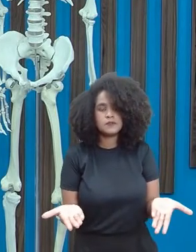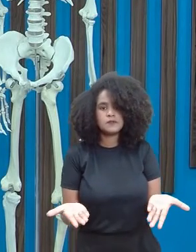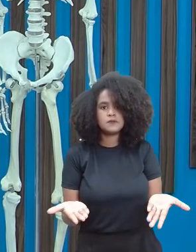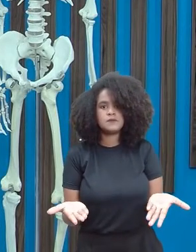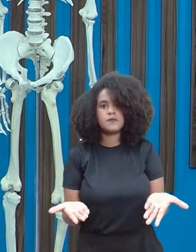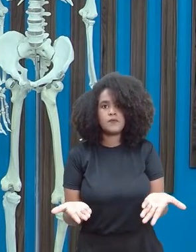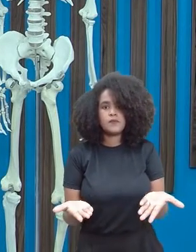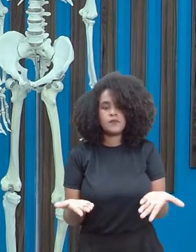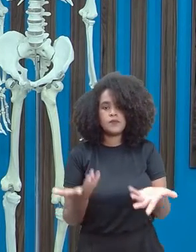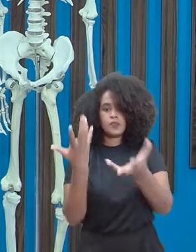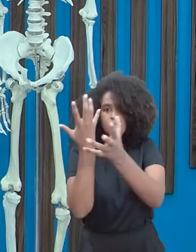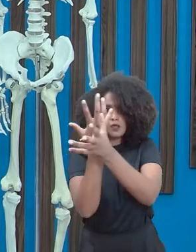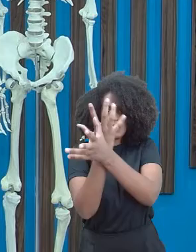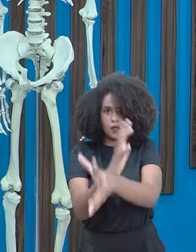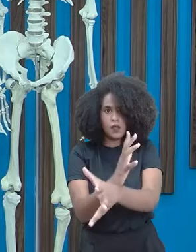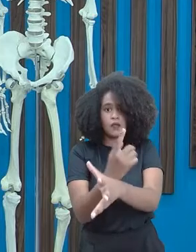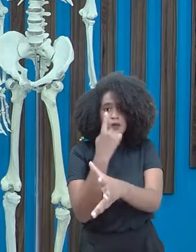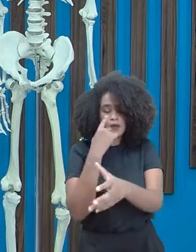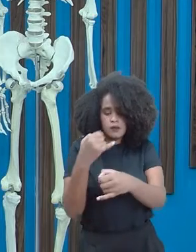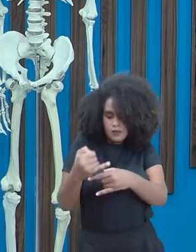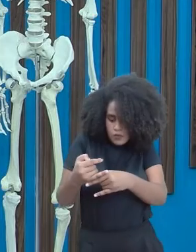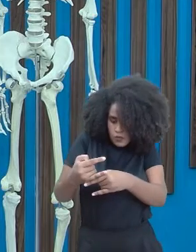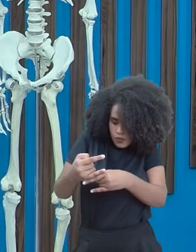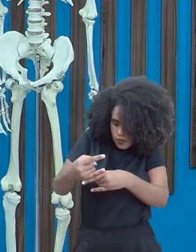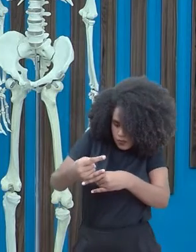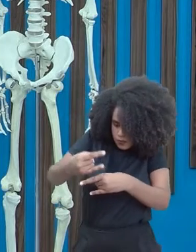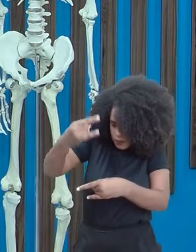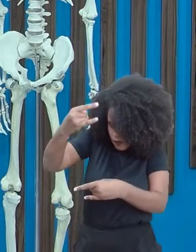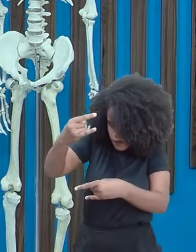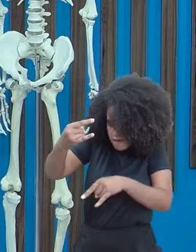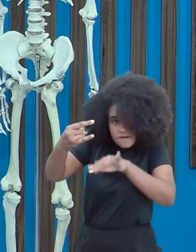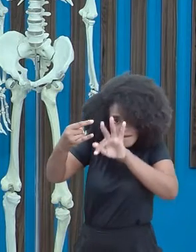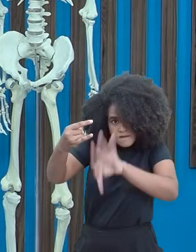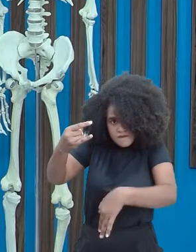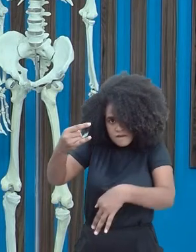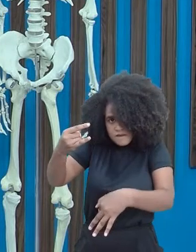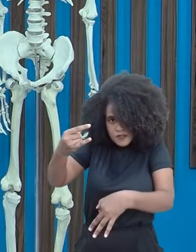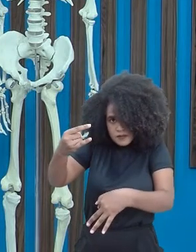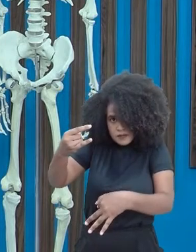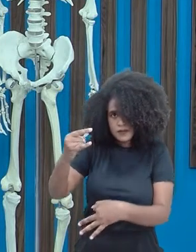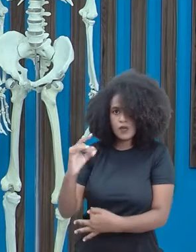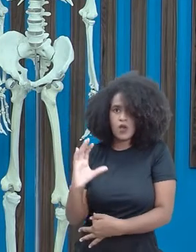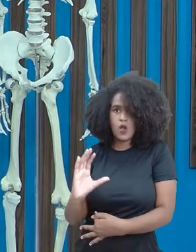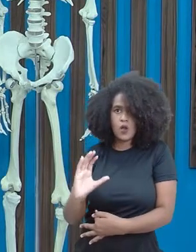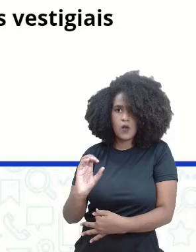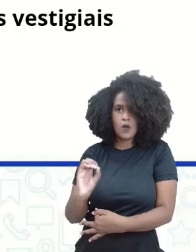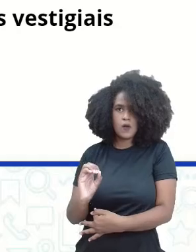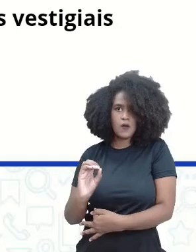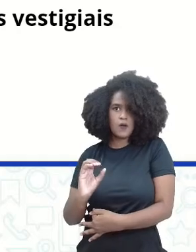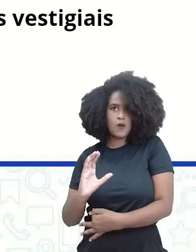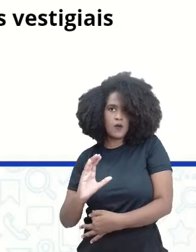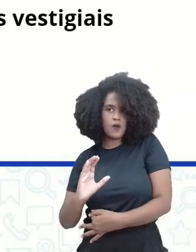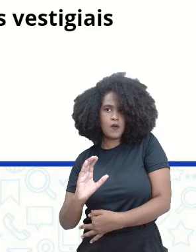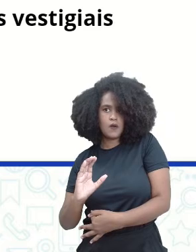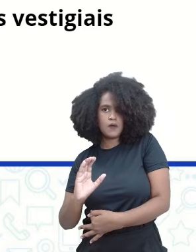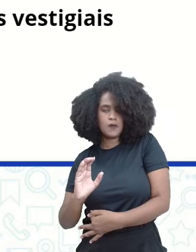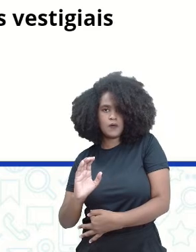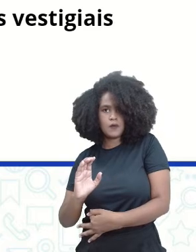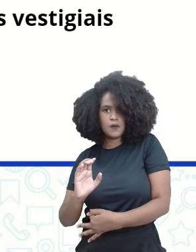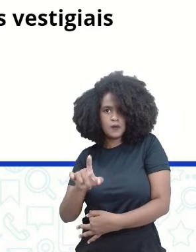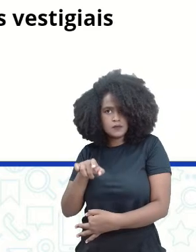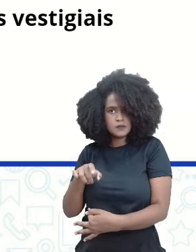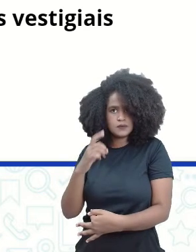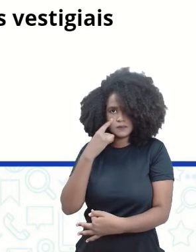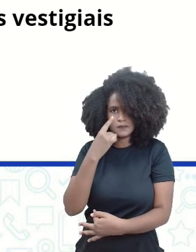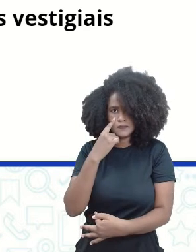o esqueleto é esse finalzinho aí da coluna vertebral, mostrando aí o cóccix, um conjunto de ossículos que a